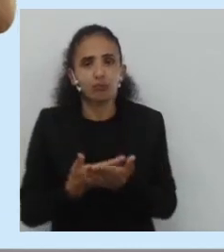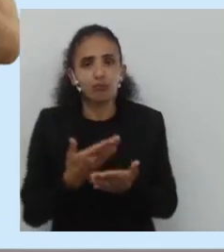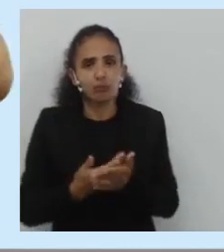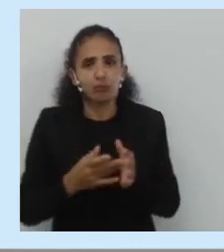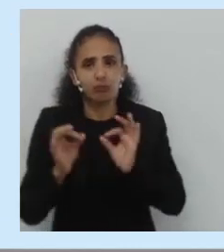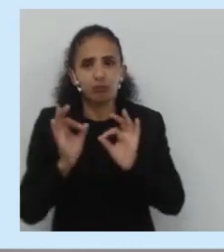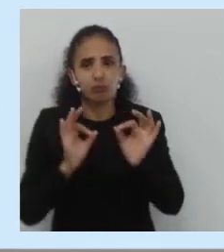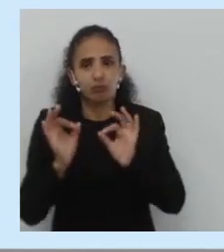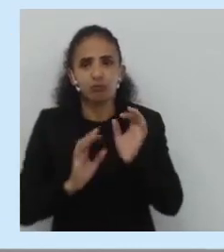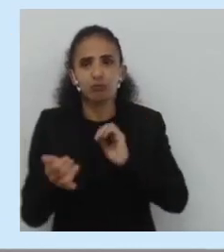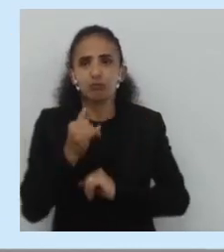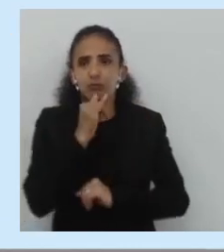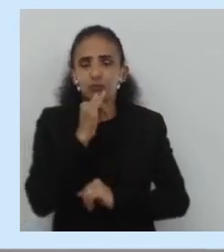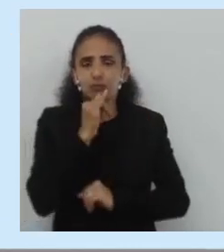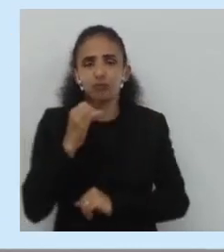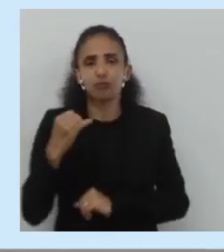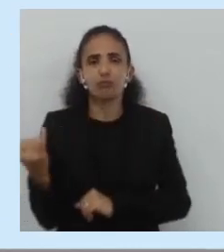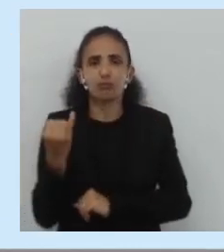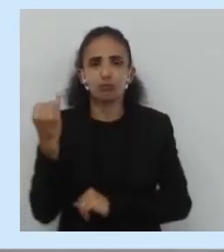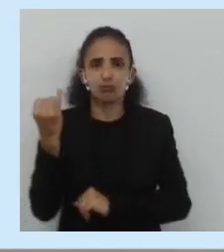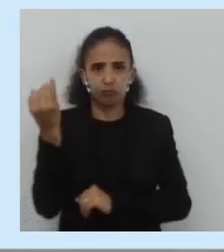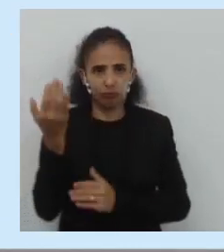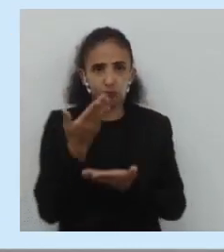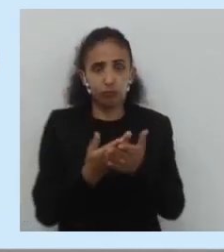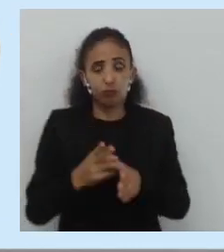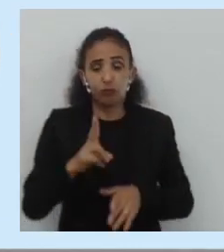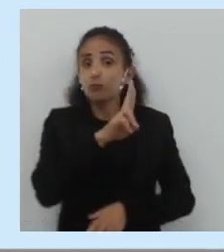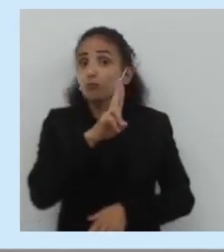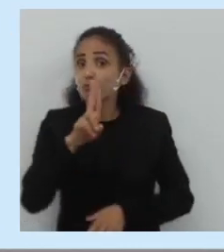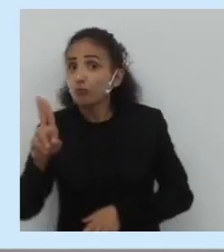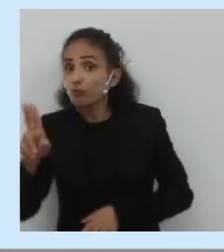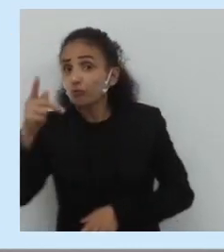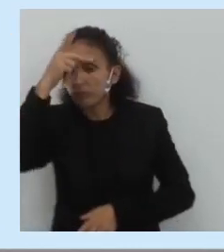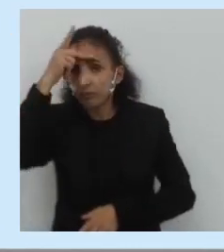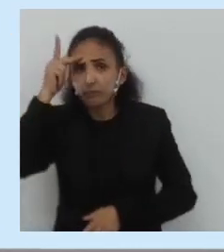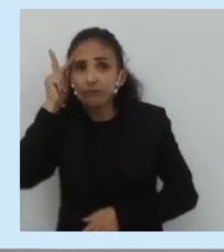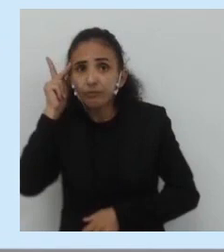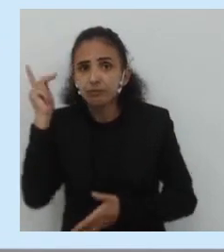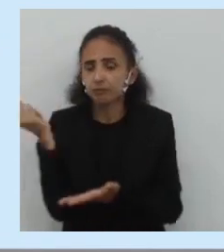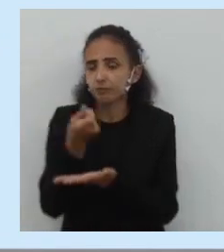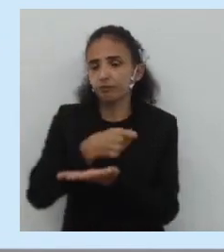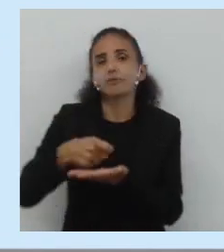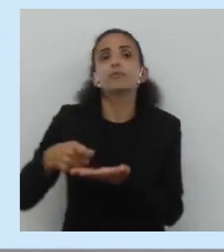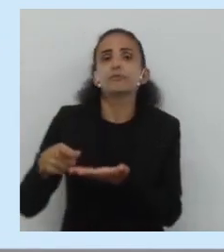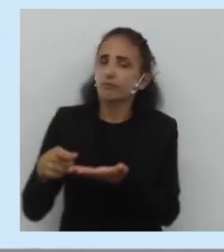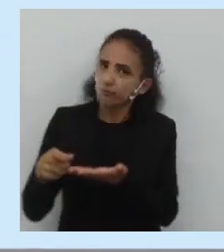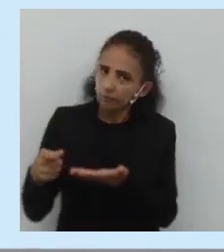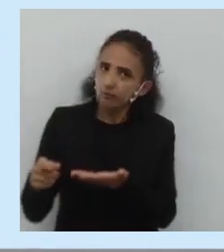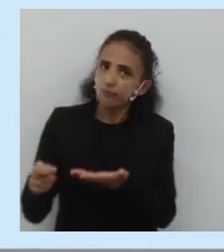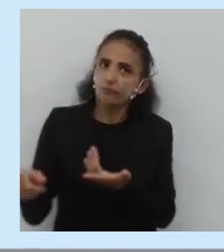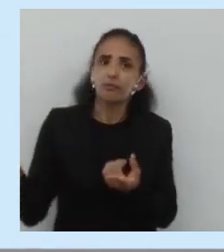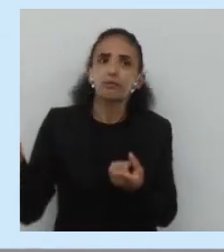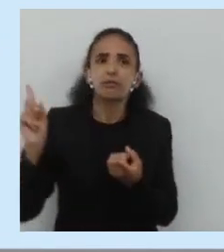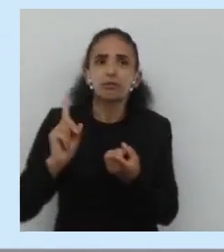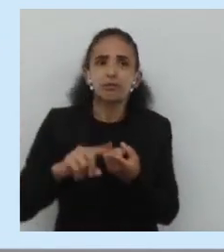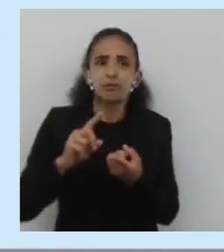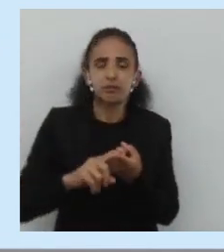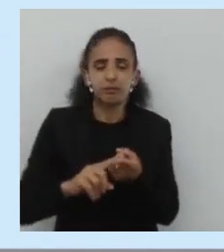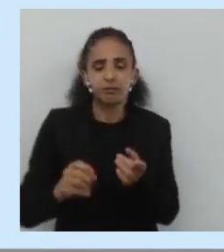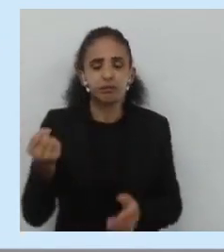forem à universidade, um exemplo, é importante colocar o nome do autor, geralmente